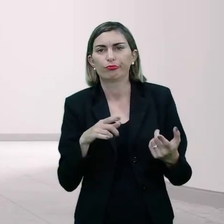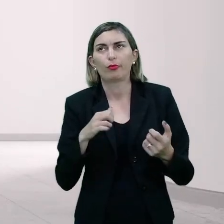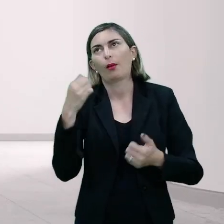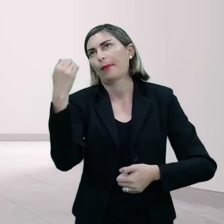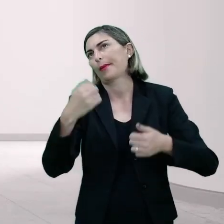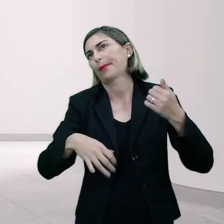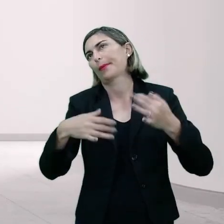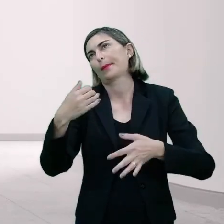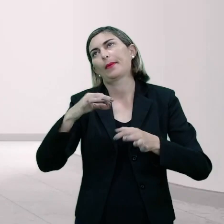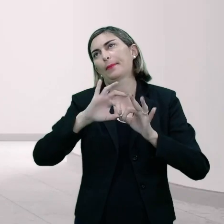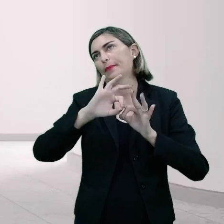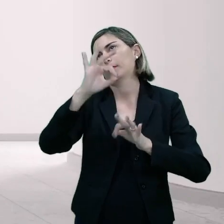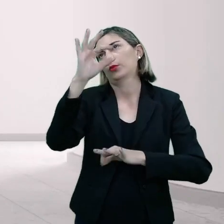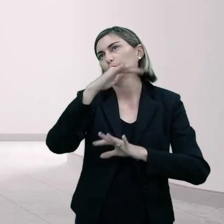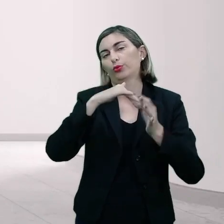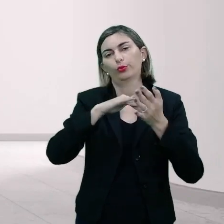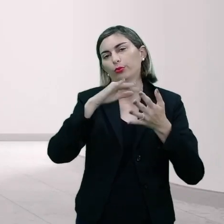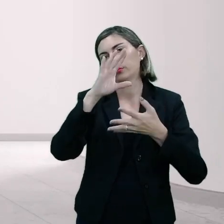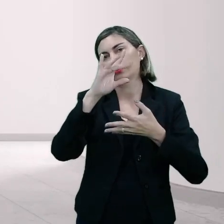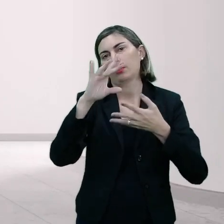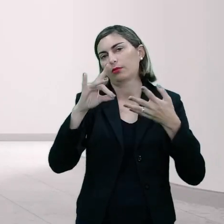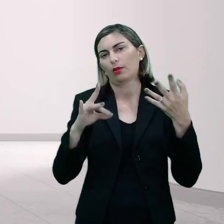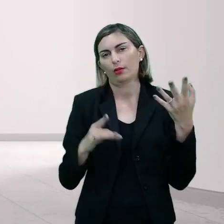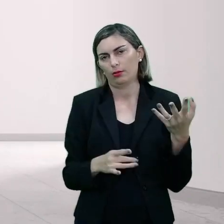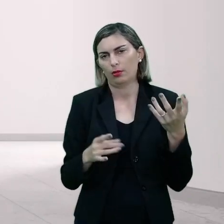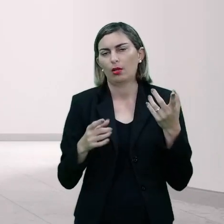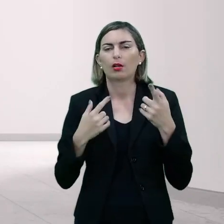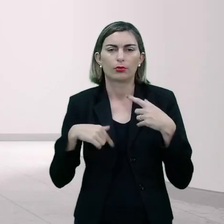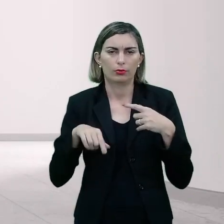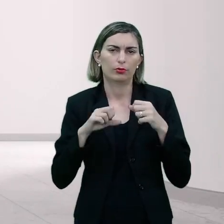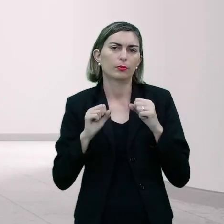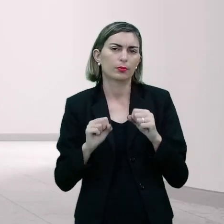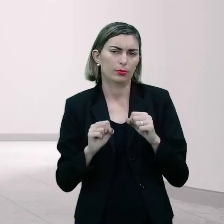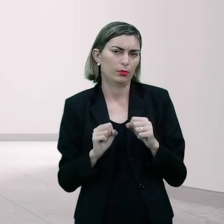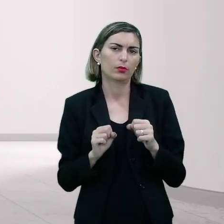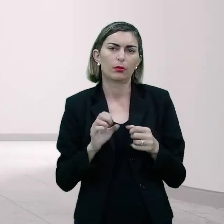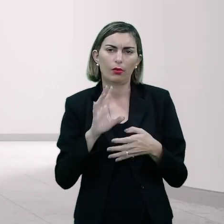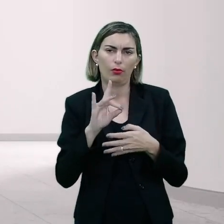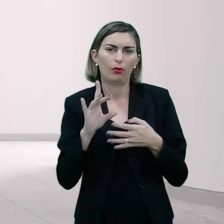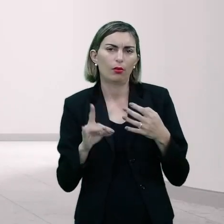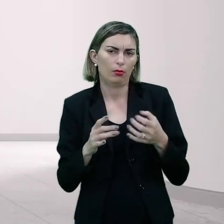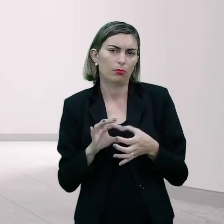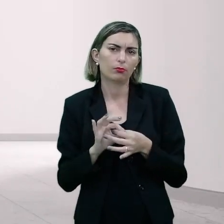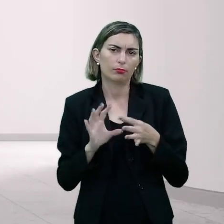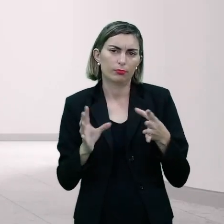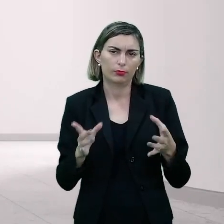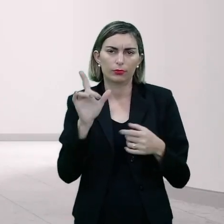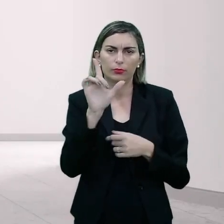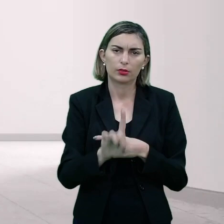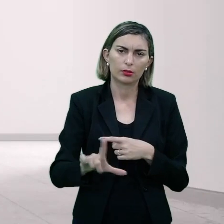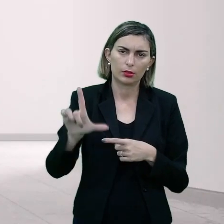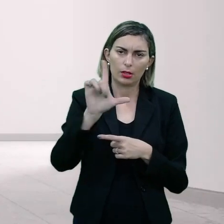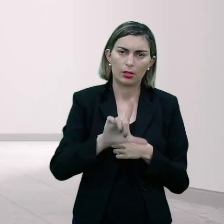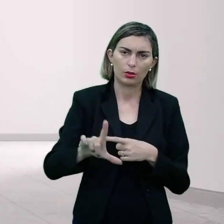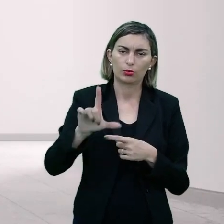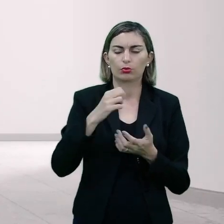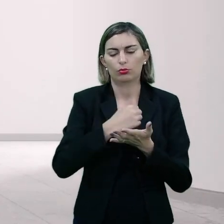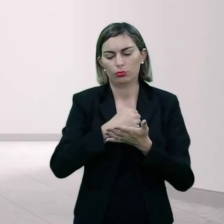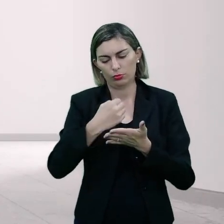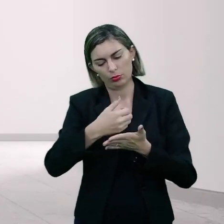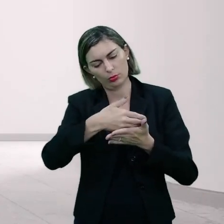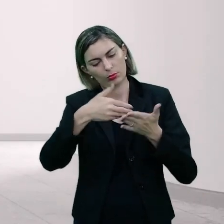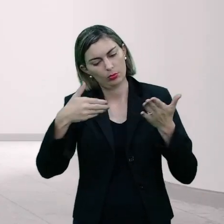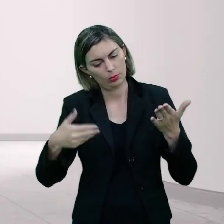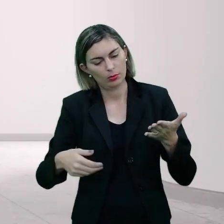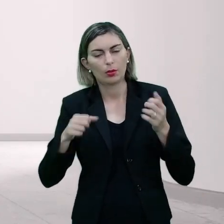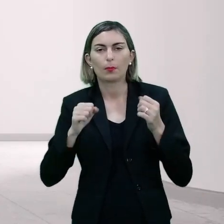abordar tudo, né, no detalhamento que a gente poderia, ou no detalhamento que se encontra disponível na literatura, em documentos que a